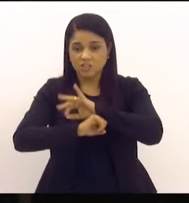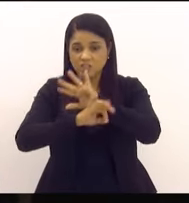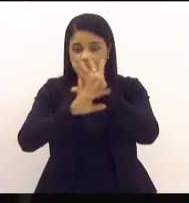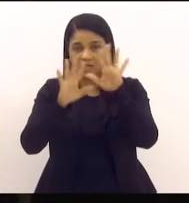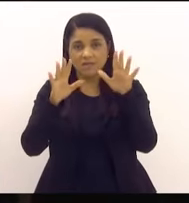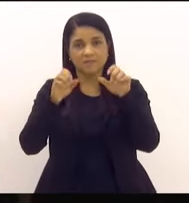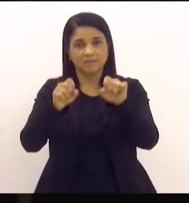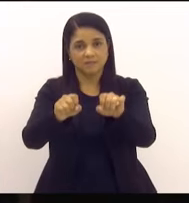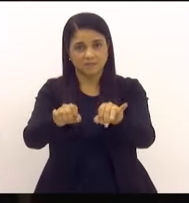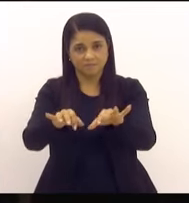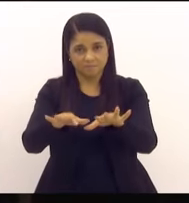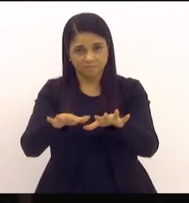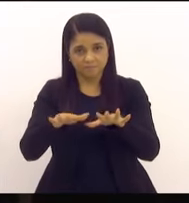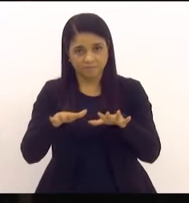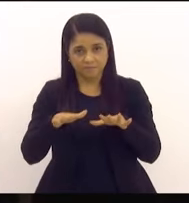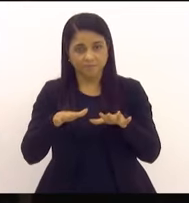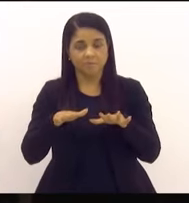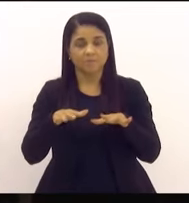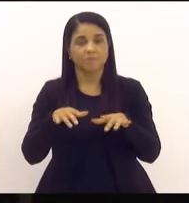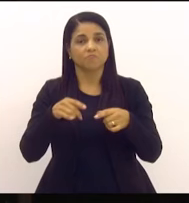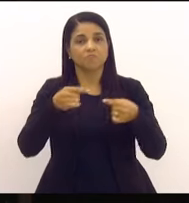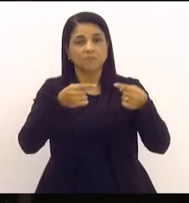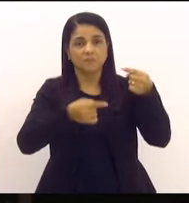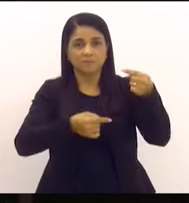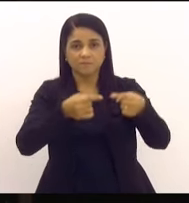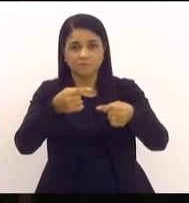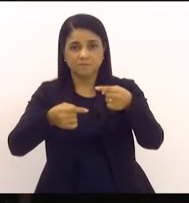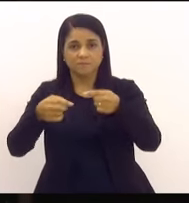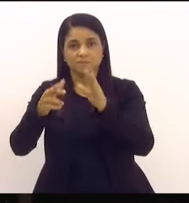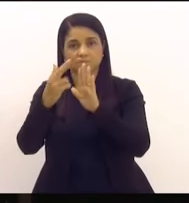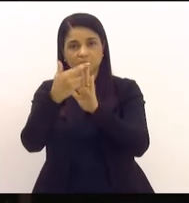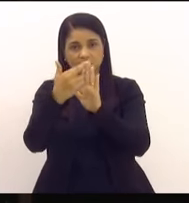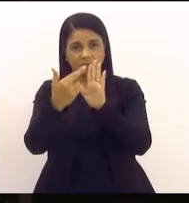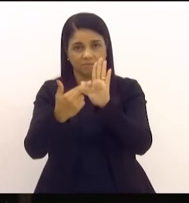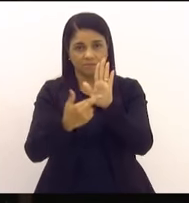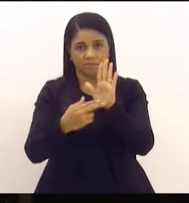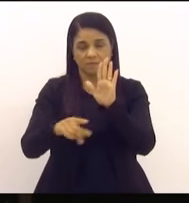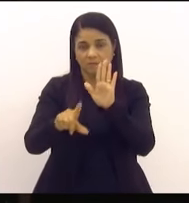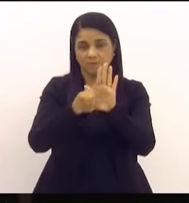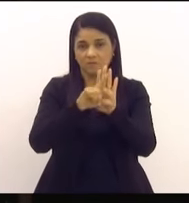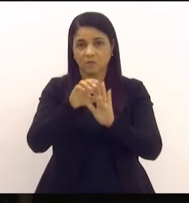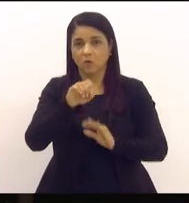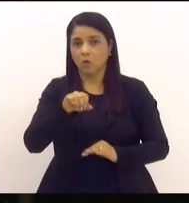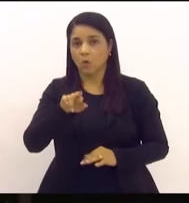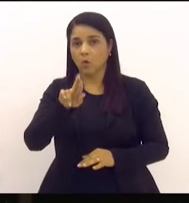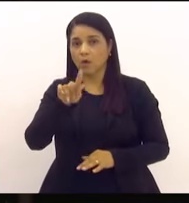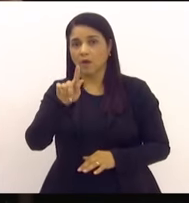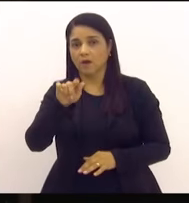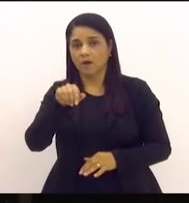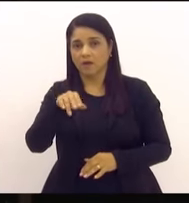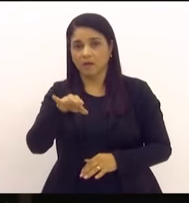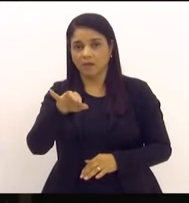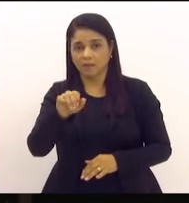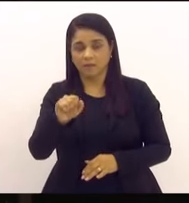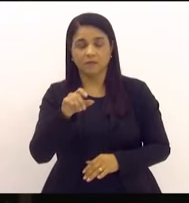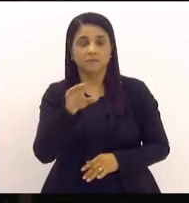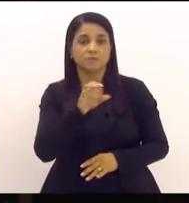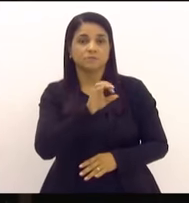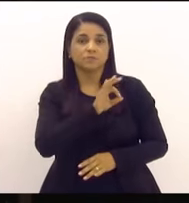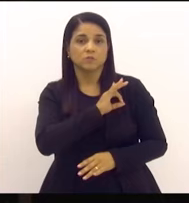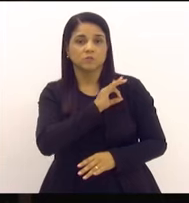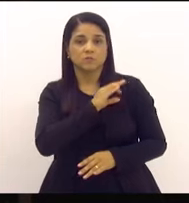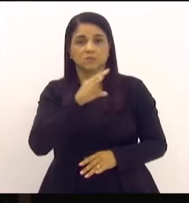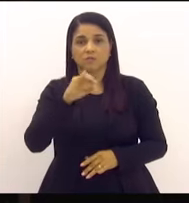Parlamento Fluminense para discutir efetivamente a regulamentação da Lei Orgânica da Polícia Civil, é um gesto de coragem do Parlamento